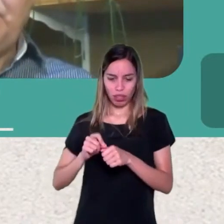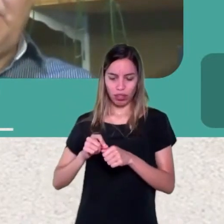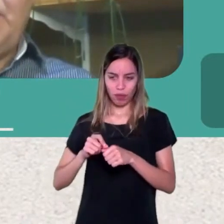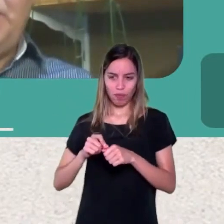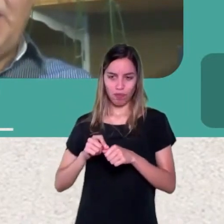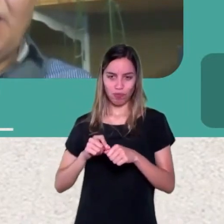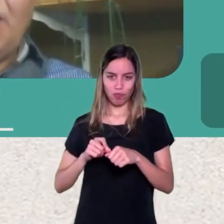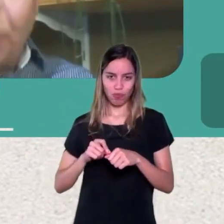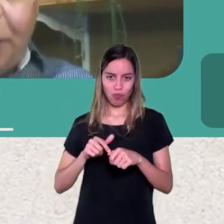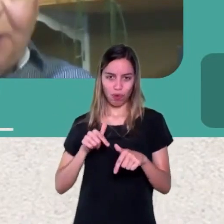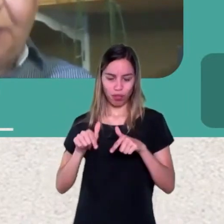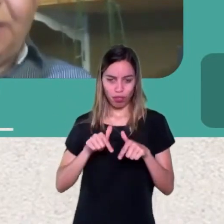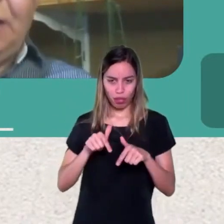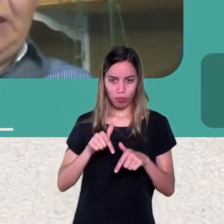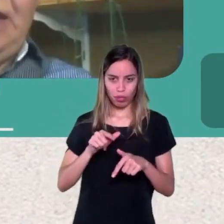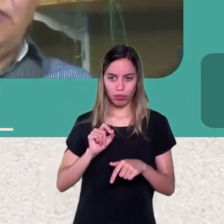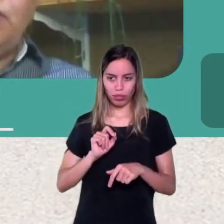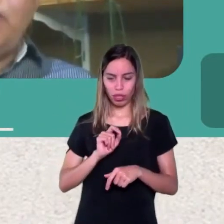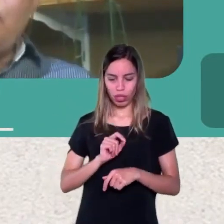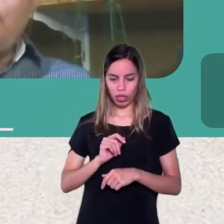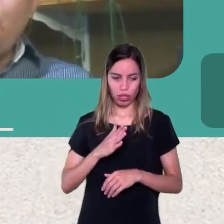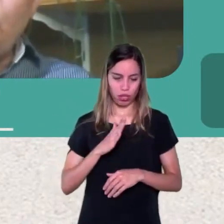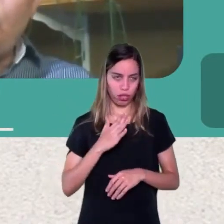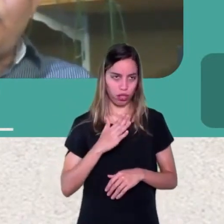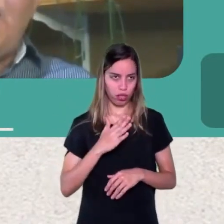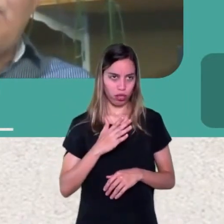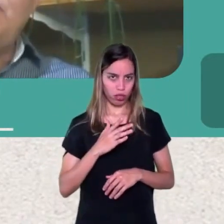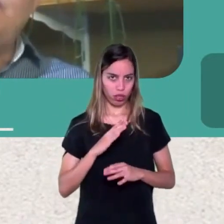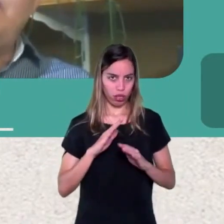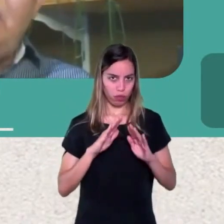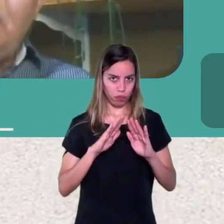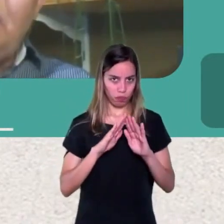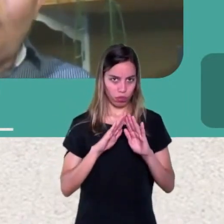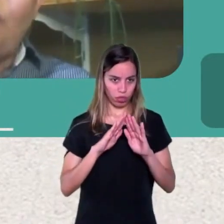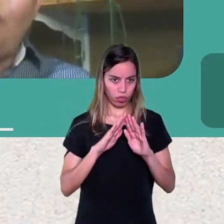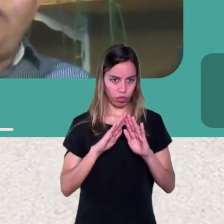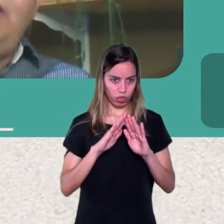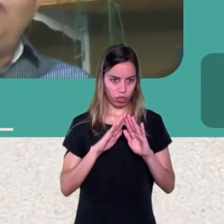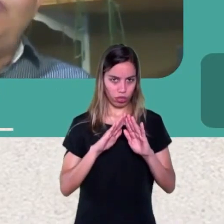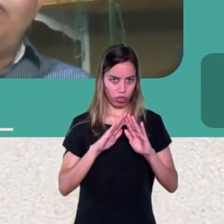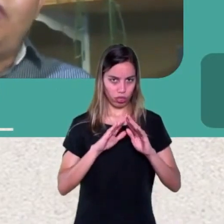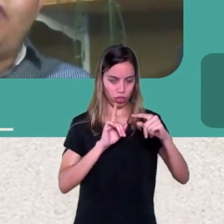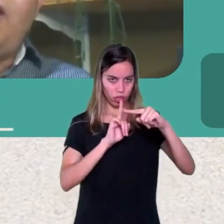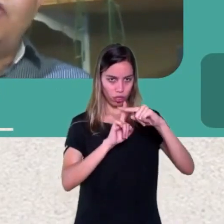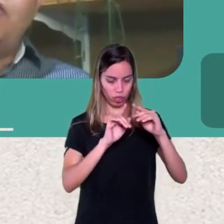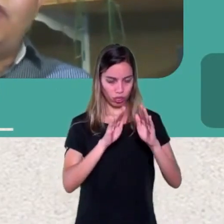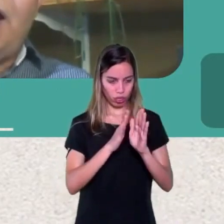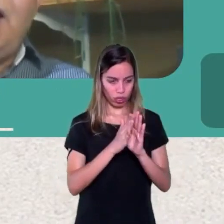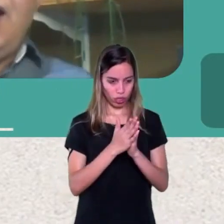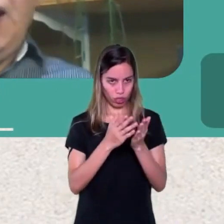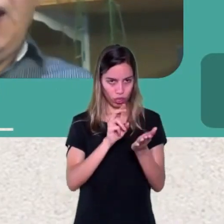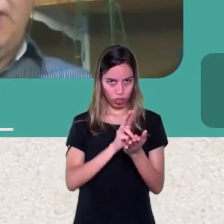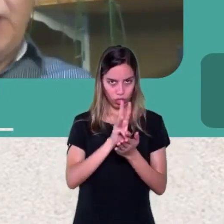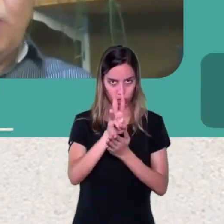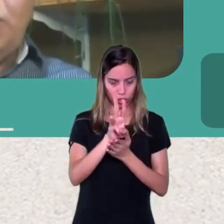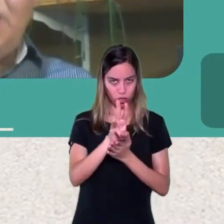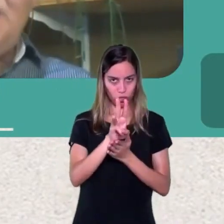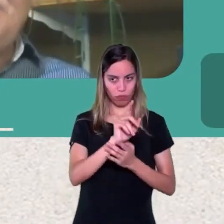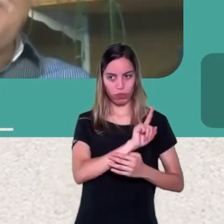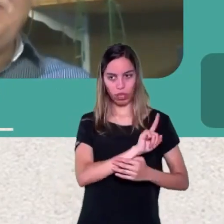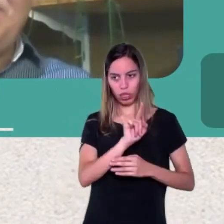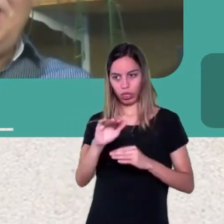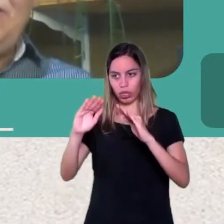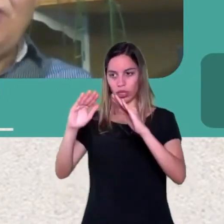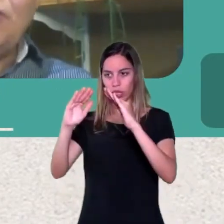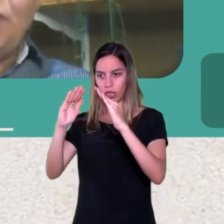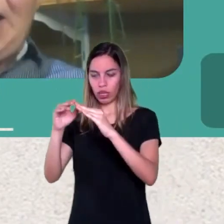trabalho da minha casa espírita, a gente faz todos os sábados de ir ao asilo, de conversar, de ajudar a dar